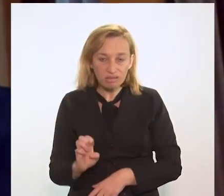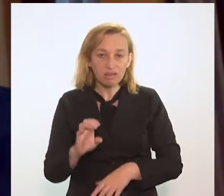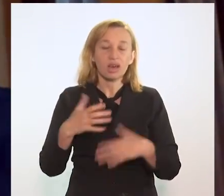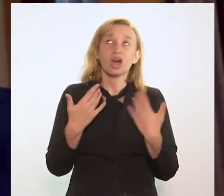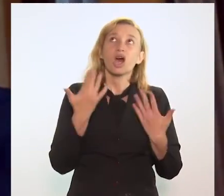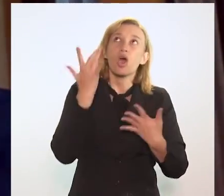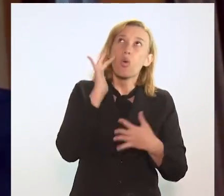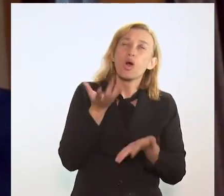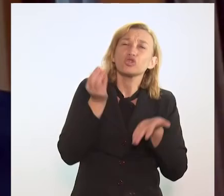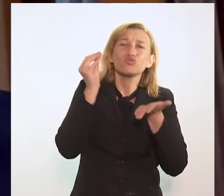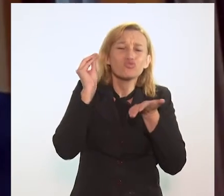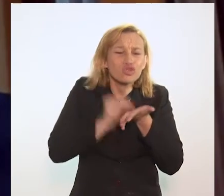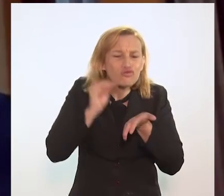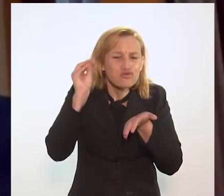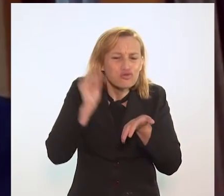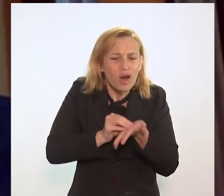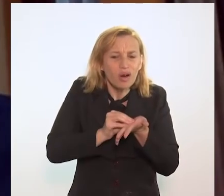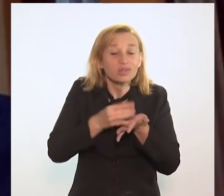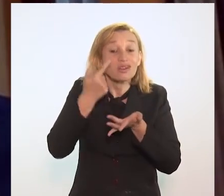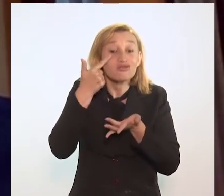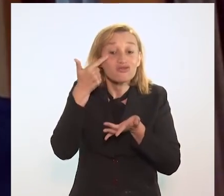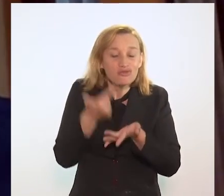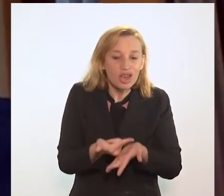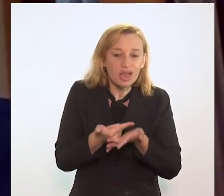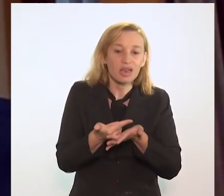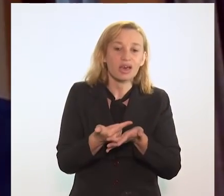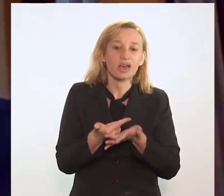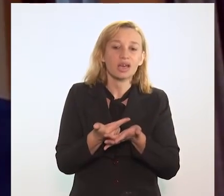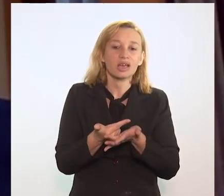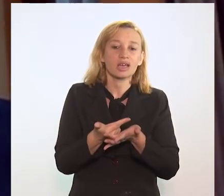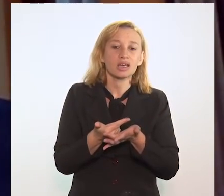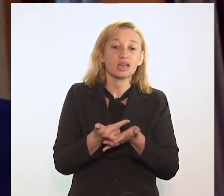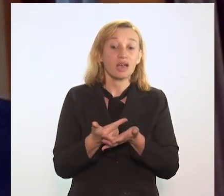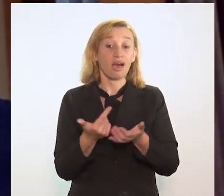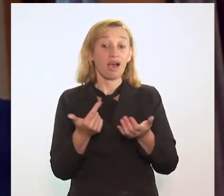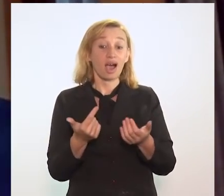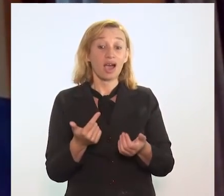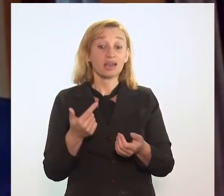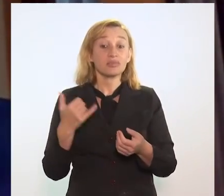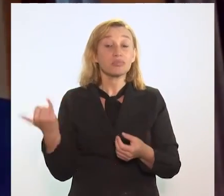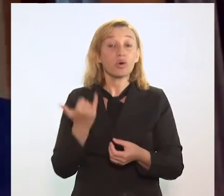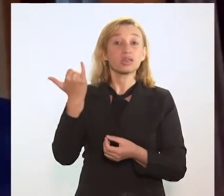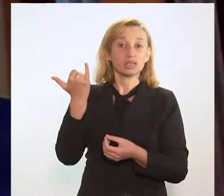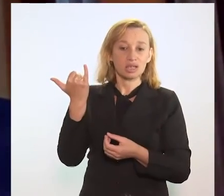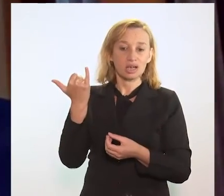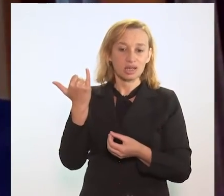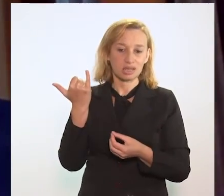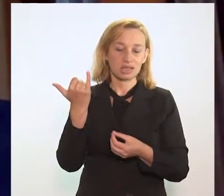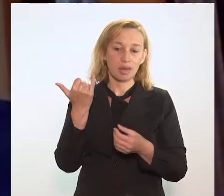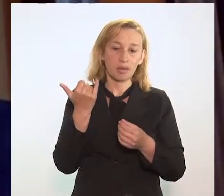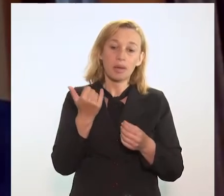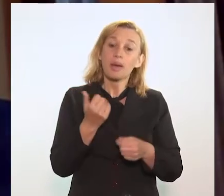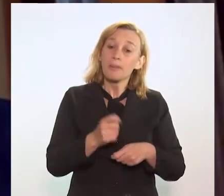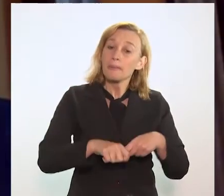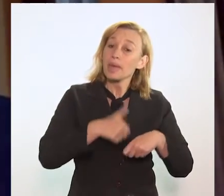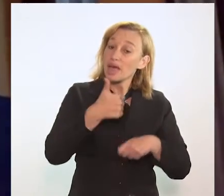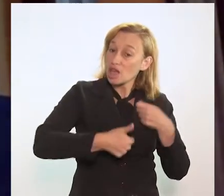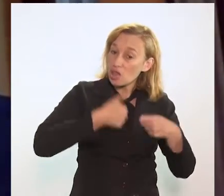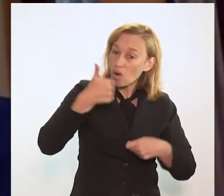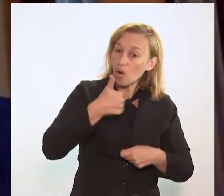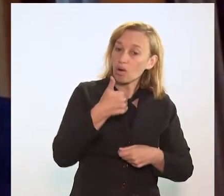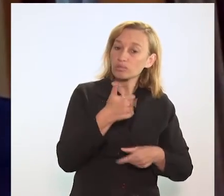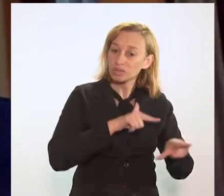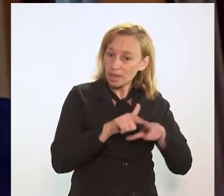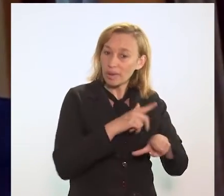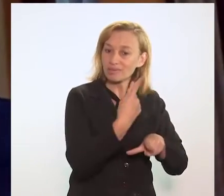do comerciante. Eu acho que o que falta, né, ele enxergar é as vantagens que isso traz